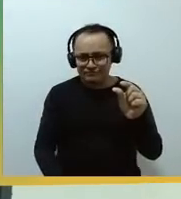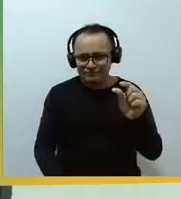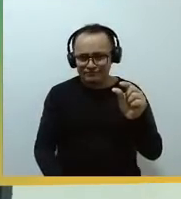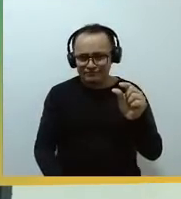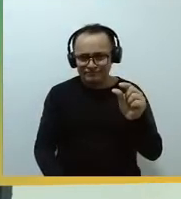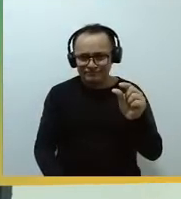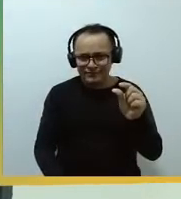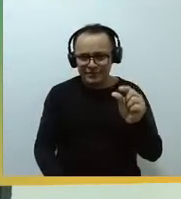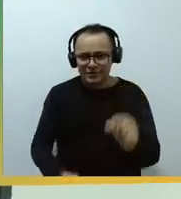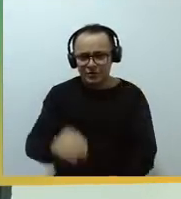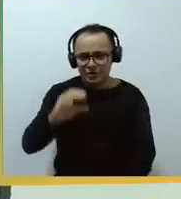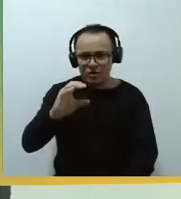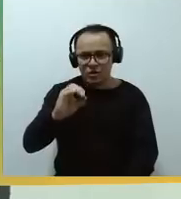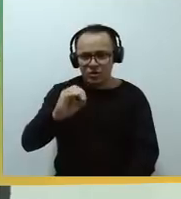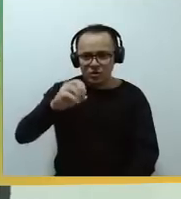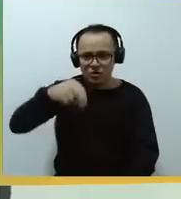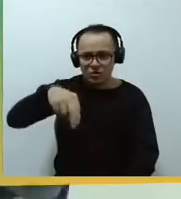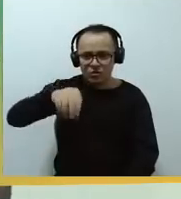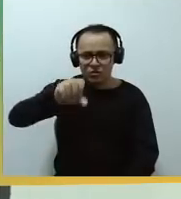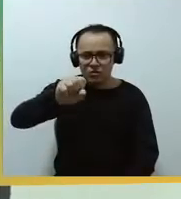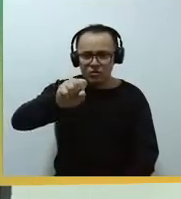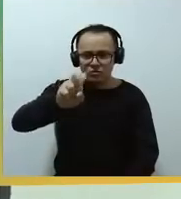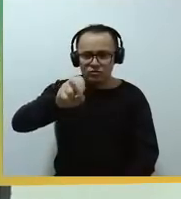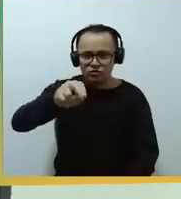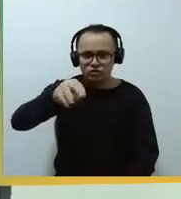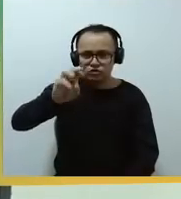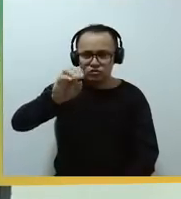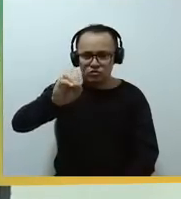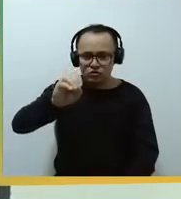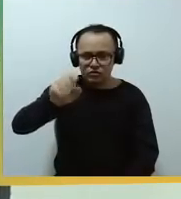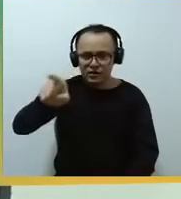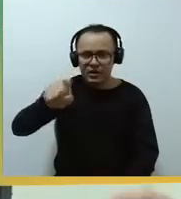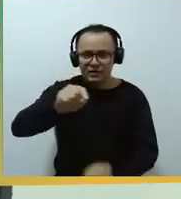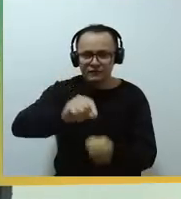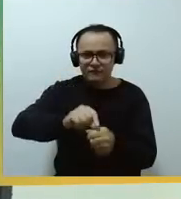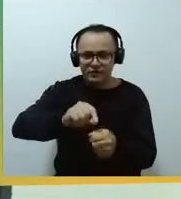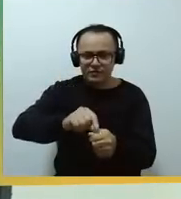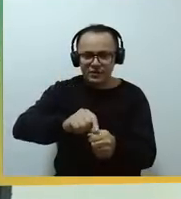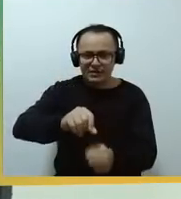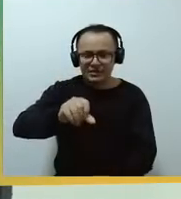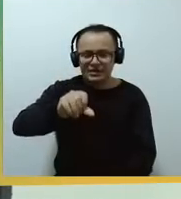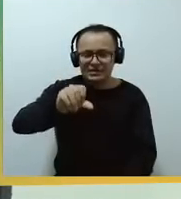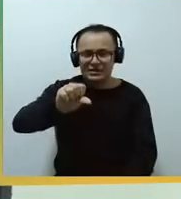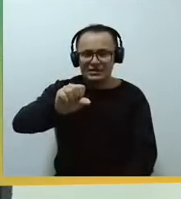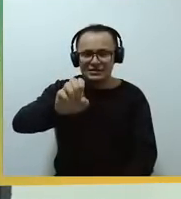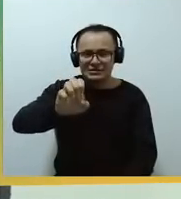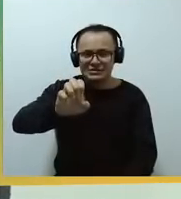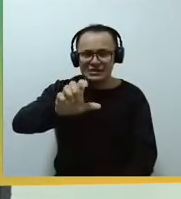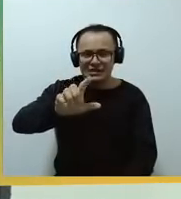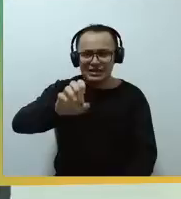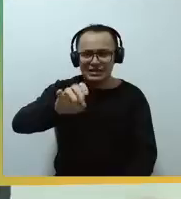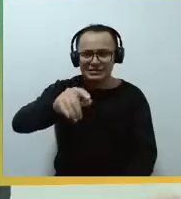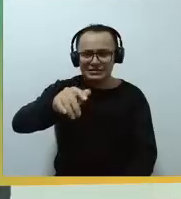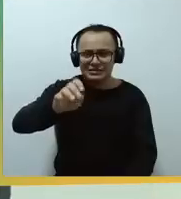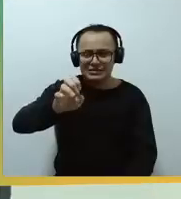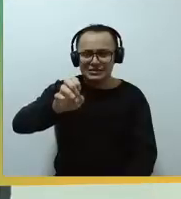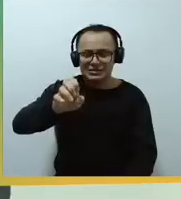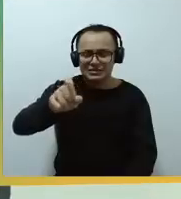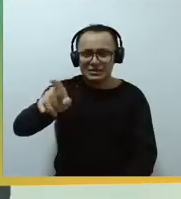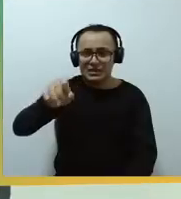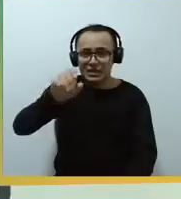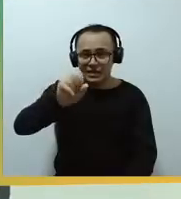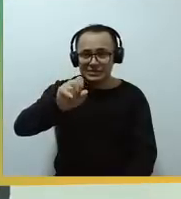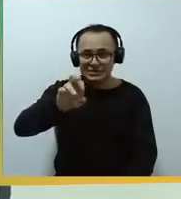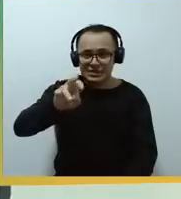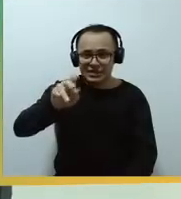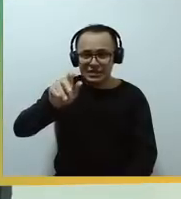Celesc, a ampliação e melhoria era feita pela Celesc, não era pela Serrana. A única coisa que a Serrana fazia, por isso que o contrato tinha um valor pequeno, era